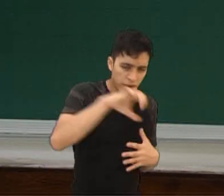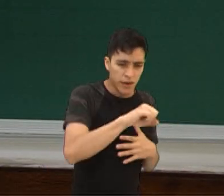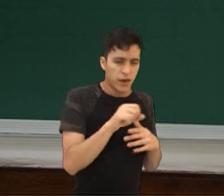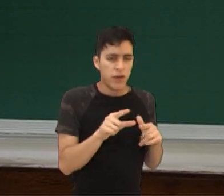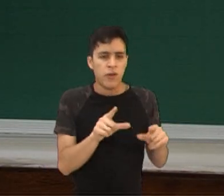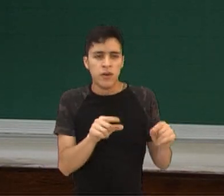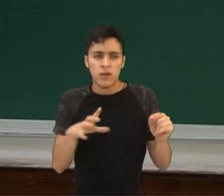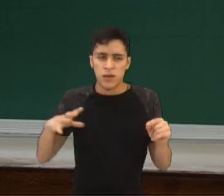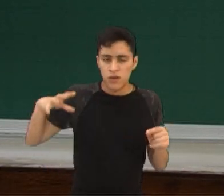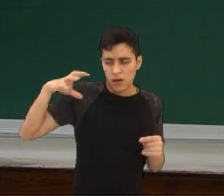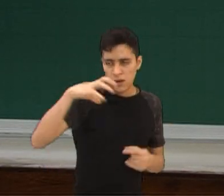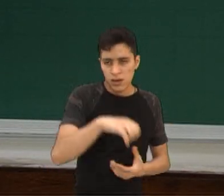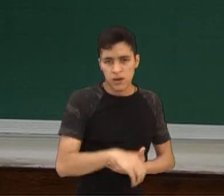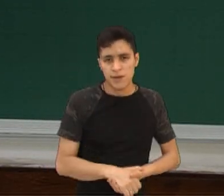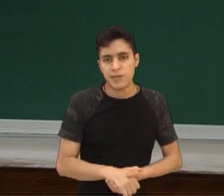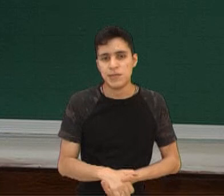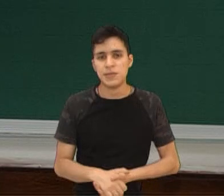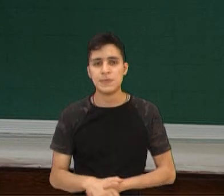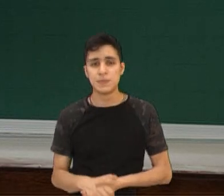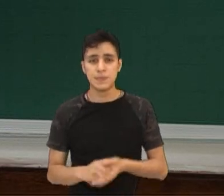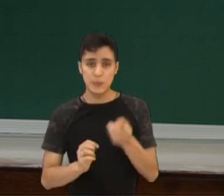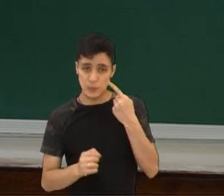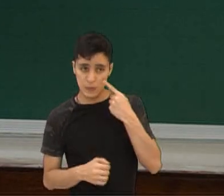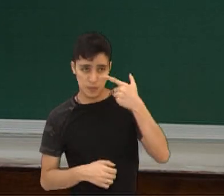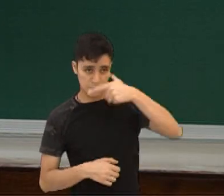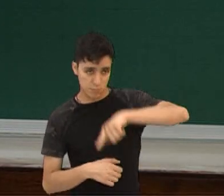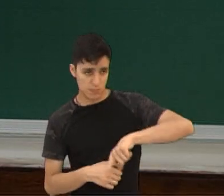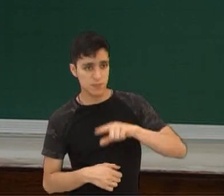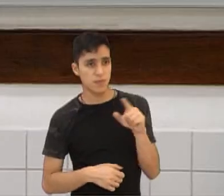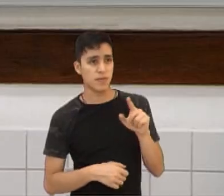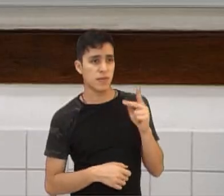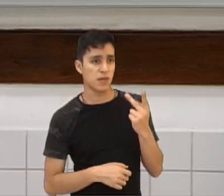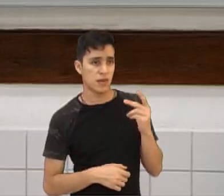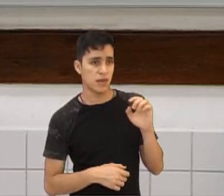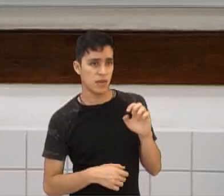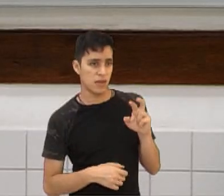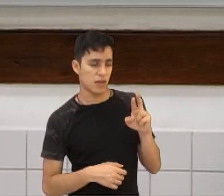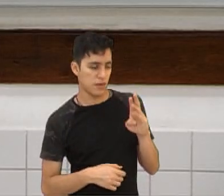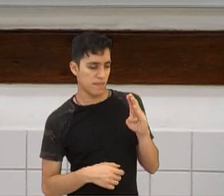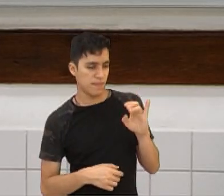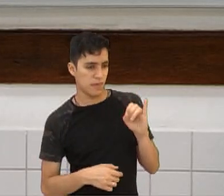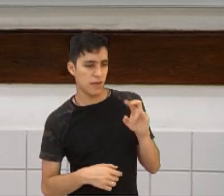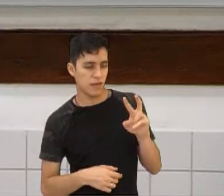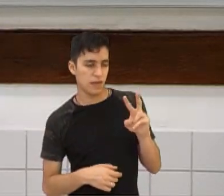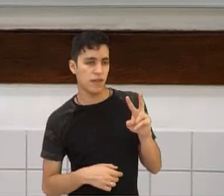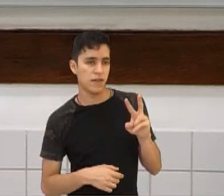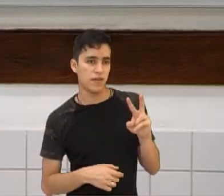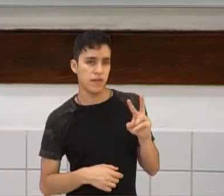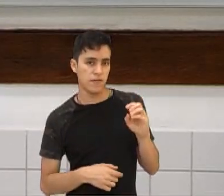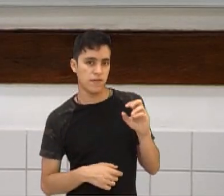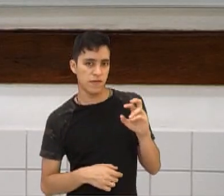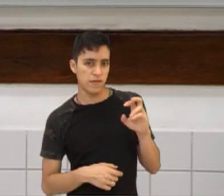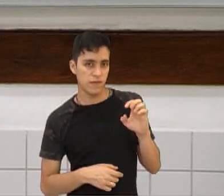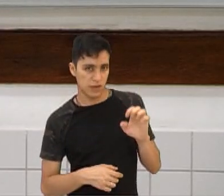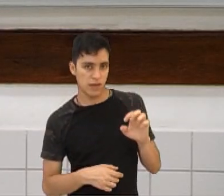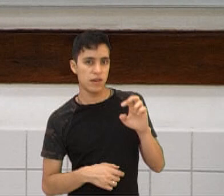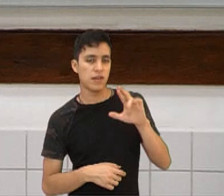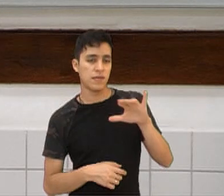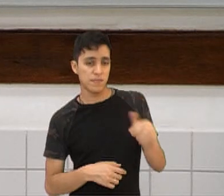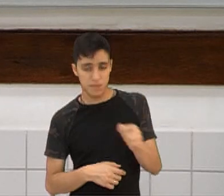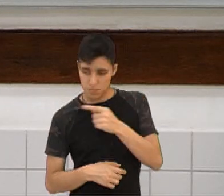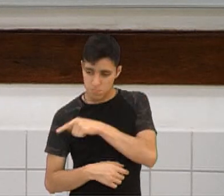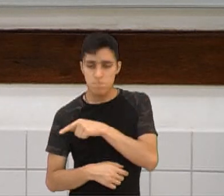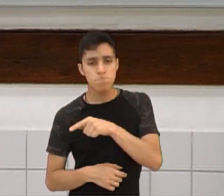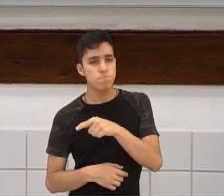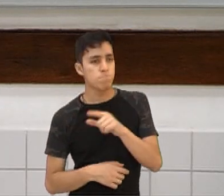predadores. O que mais que a gente pode tirar daqui? Herbivoria. Né? Os cupins, vários deles são herbívoros, então